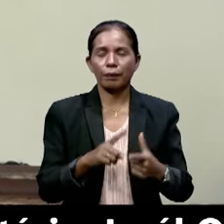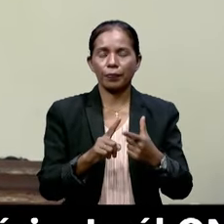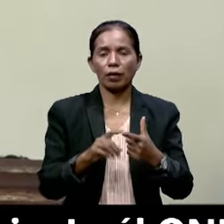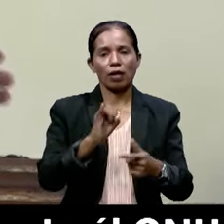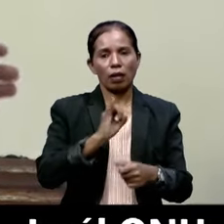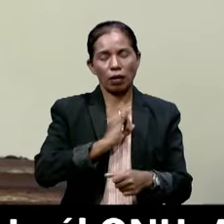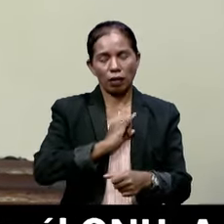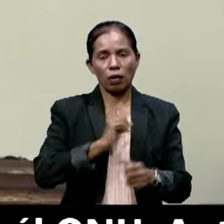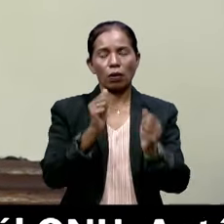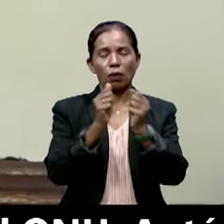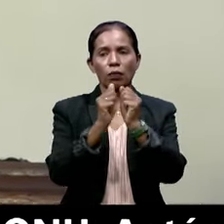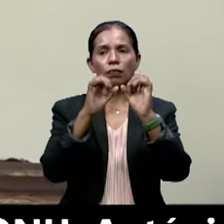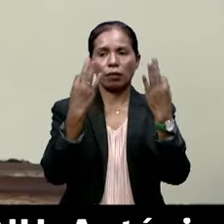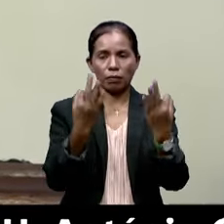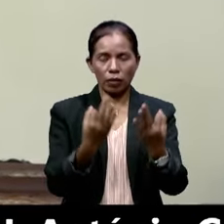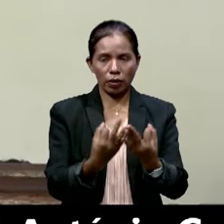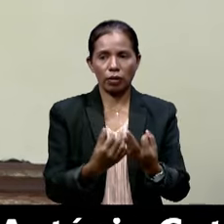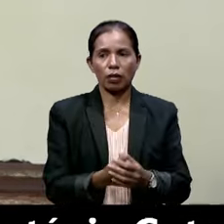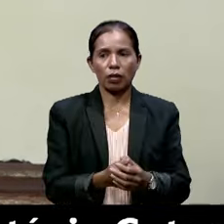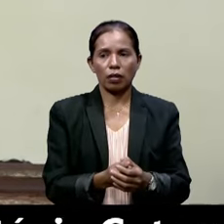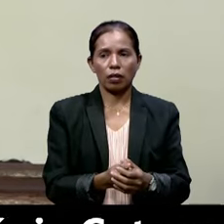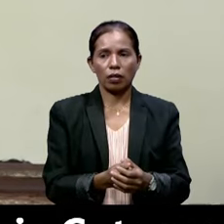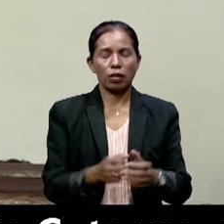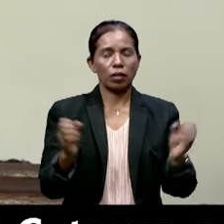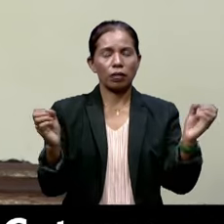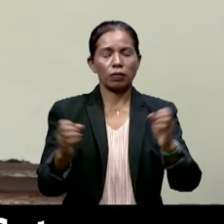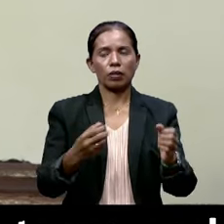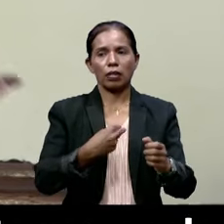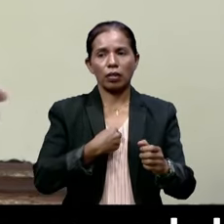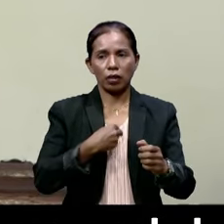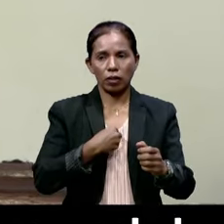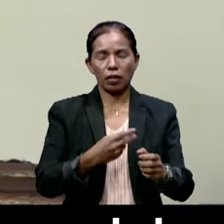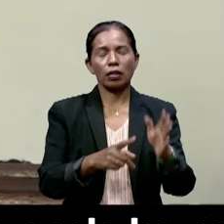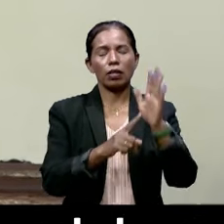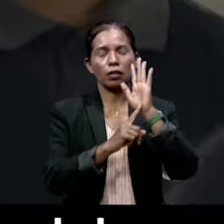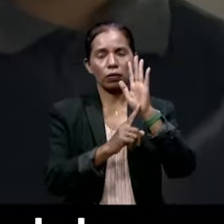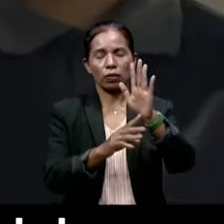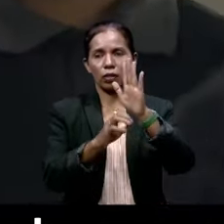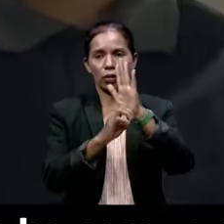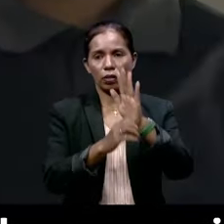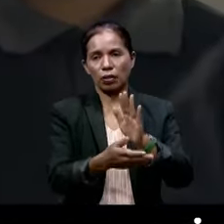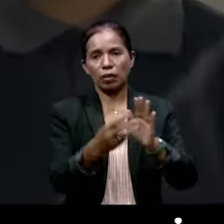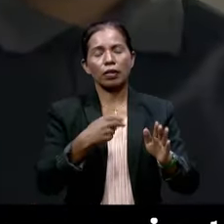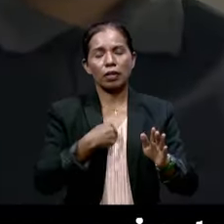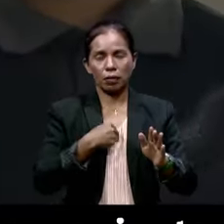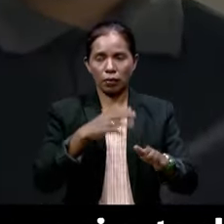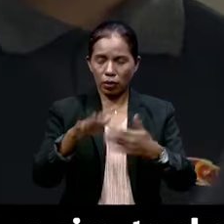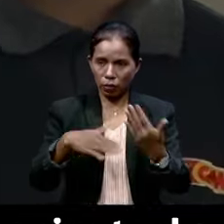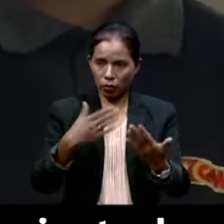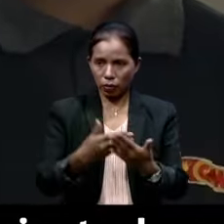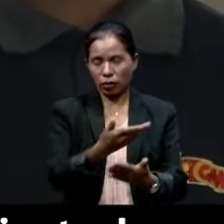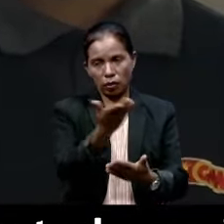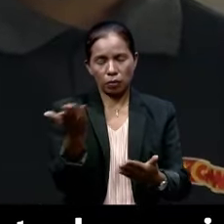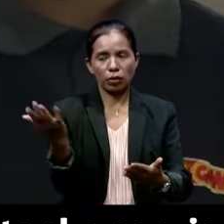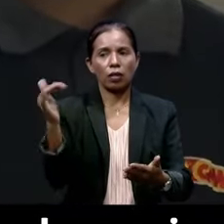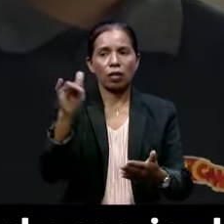ao a família, lozet sai nine, mas bem, antes inicia de nine me quita hoto, nine me quita Mr. Lor